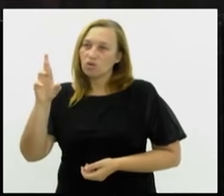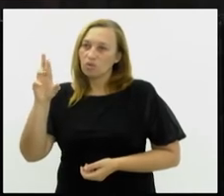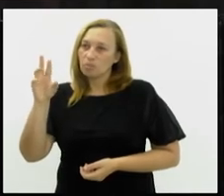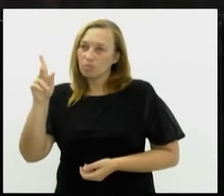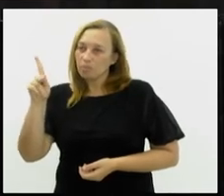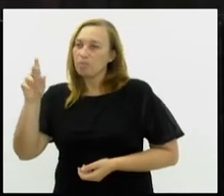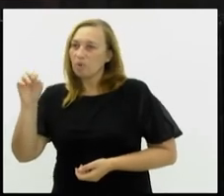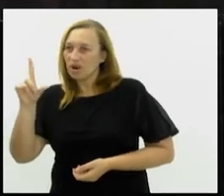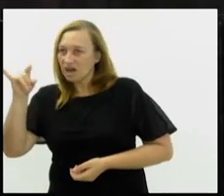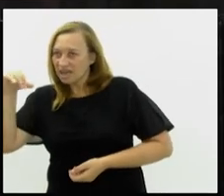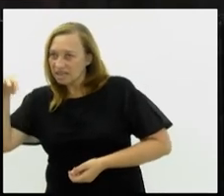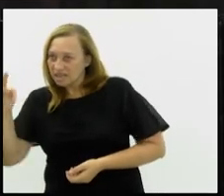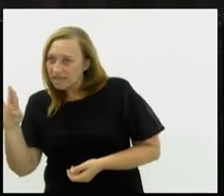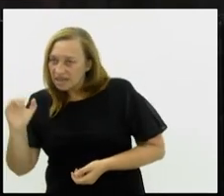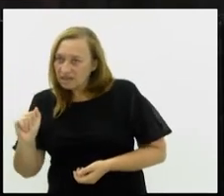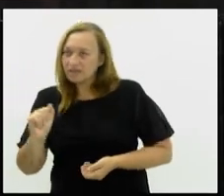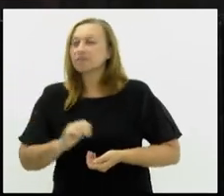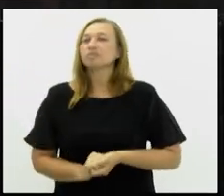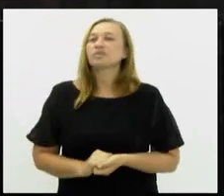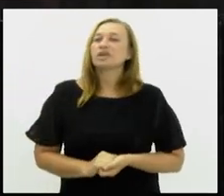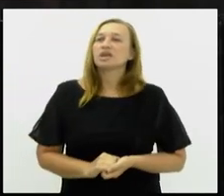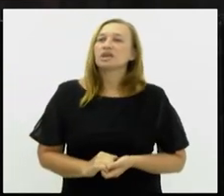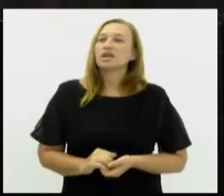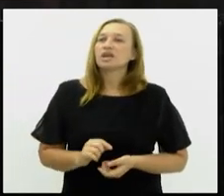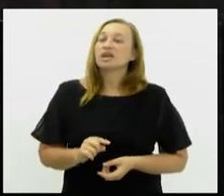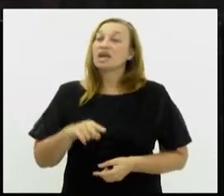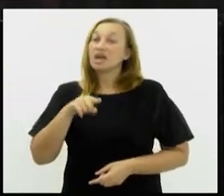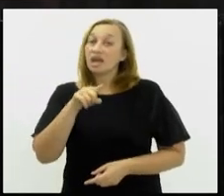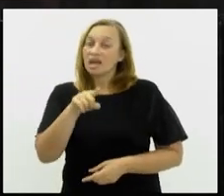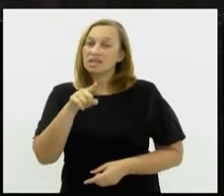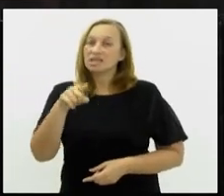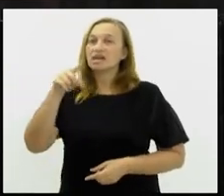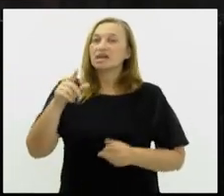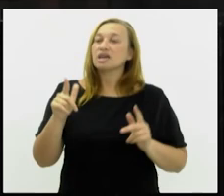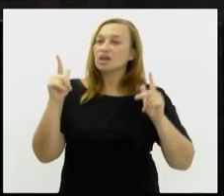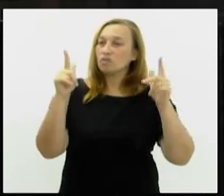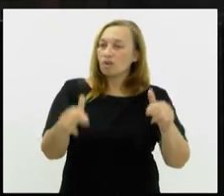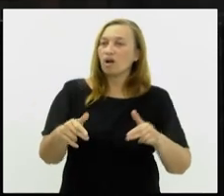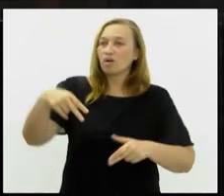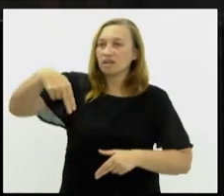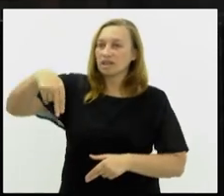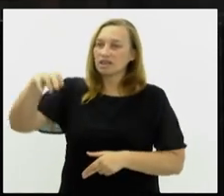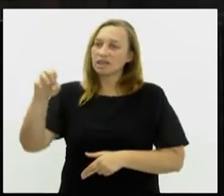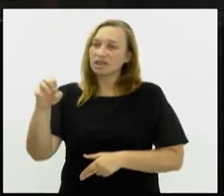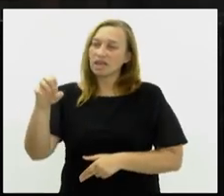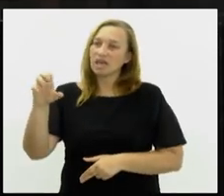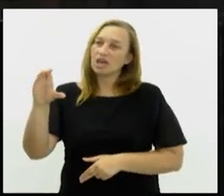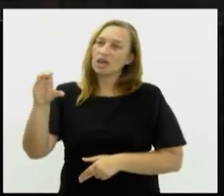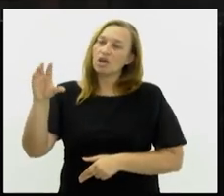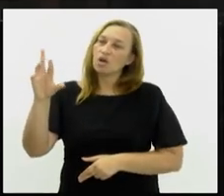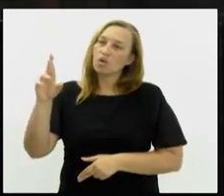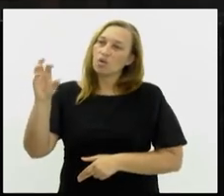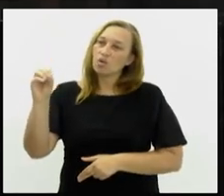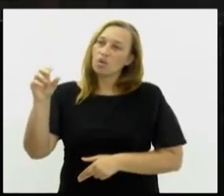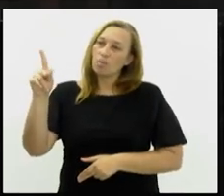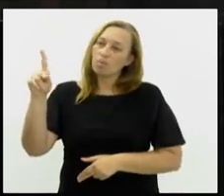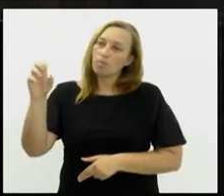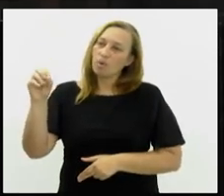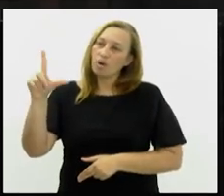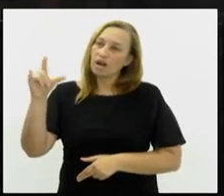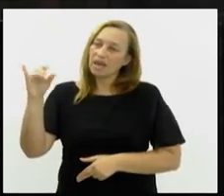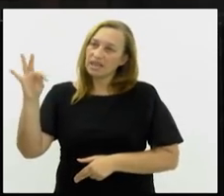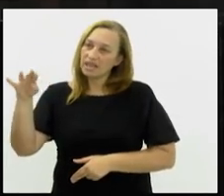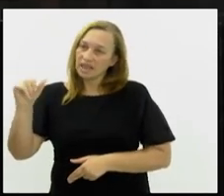central para que a gente possa falar, porque essa mesma necropolítica, se não mata, deixa morrer. Se não mata na ponta